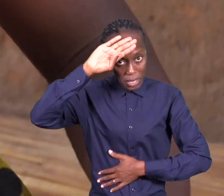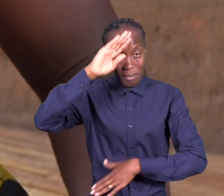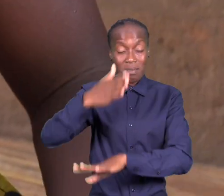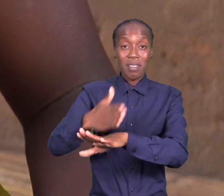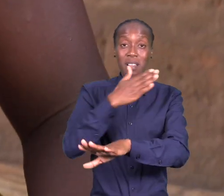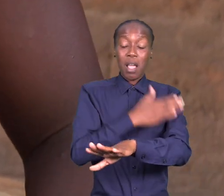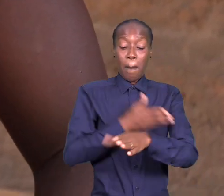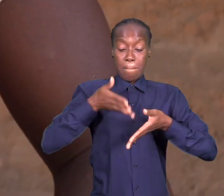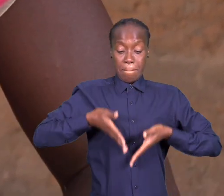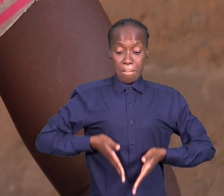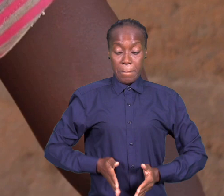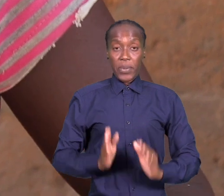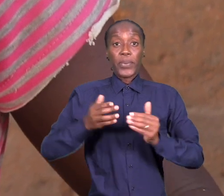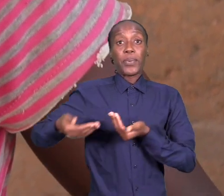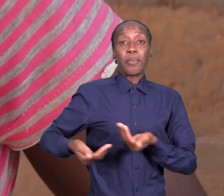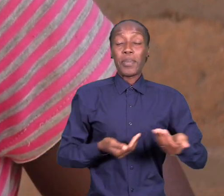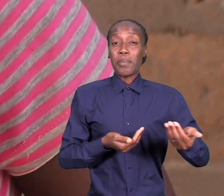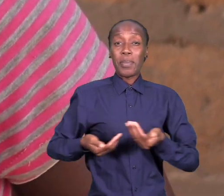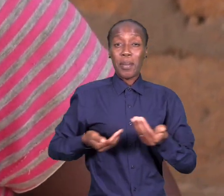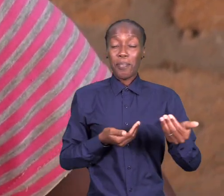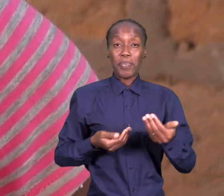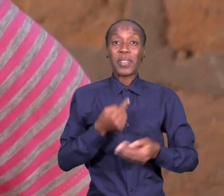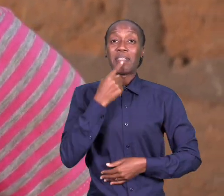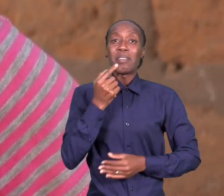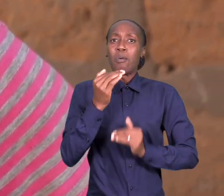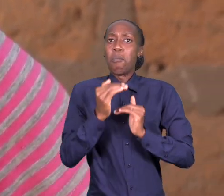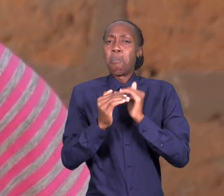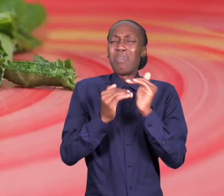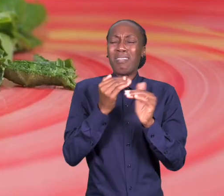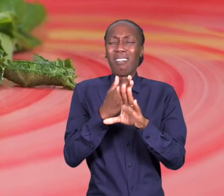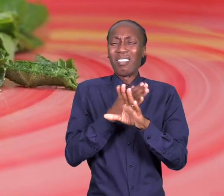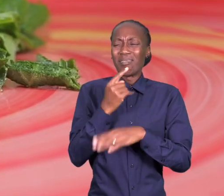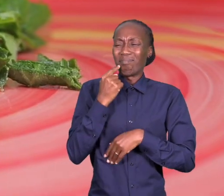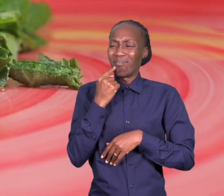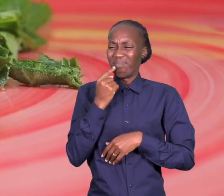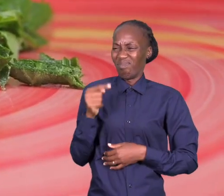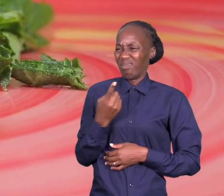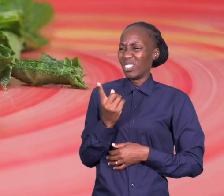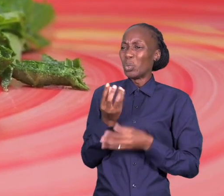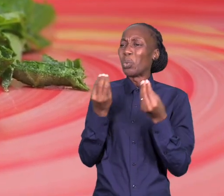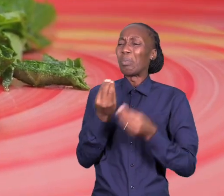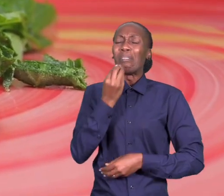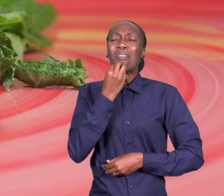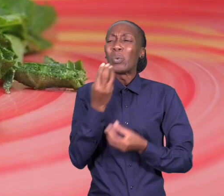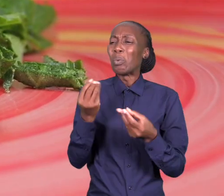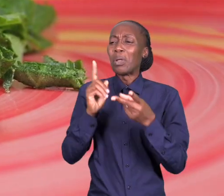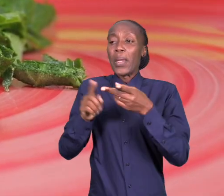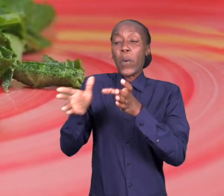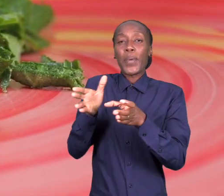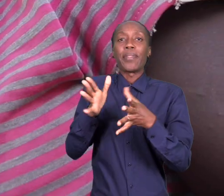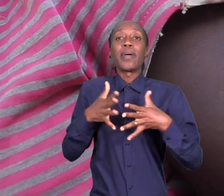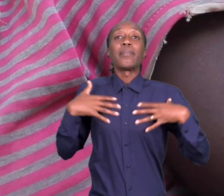doenças. Desde o nascimento do bebê até ao seu desenvolvimento, muitas dúvidas surgem em relação